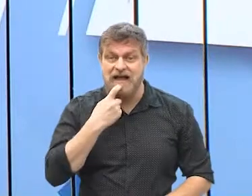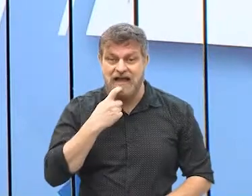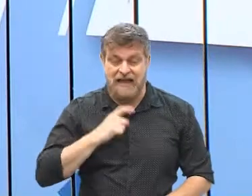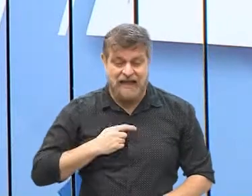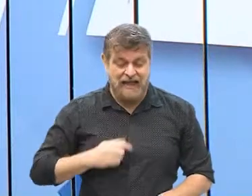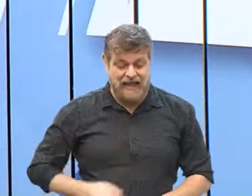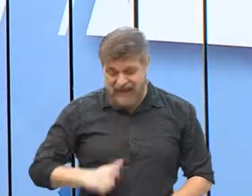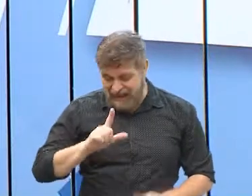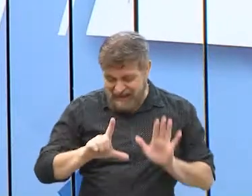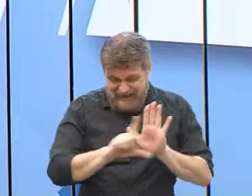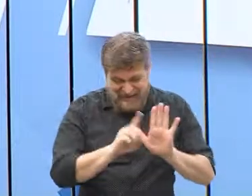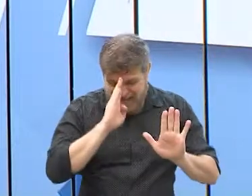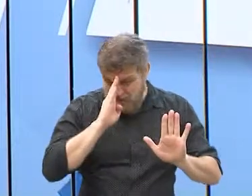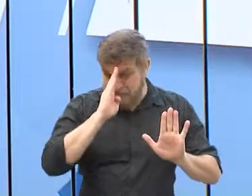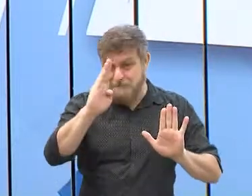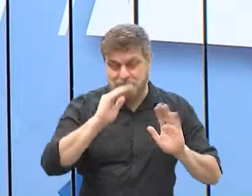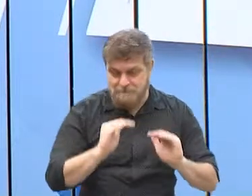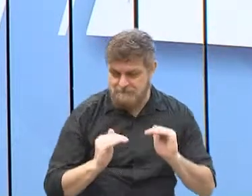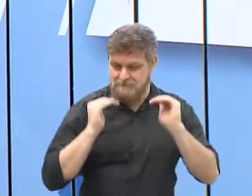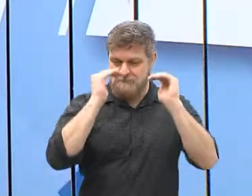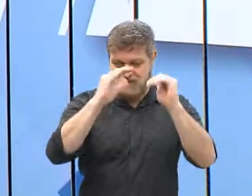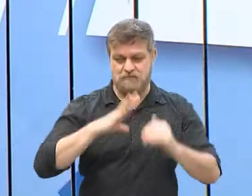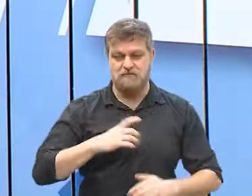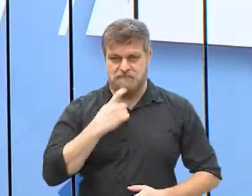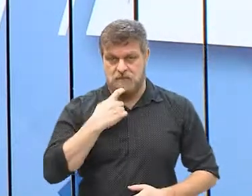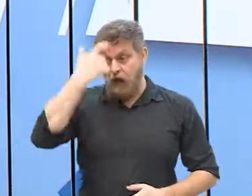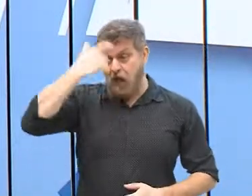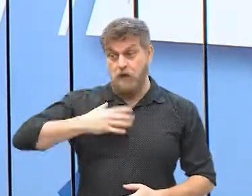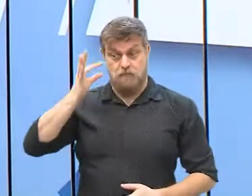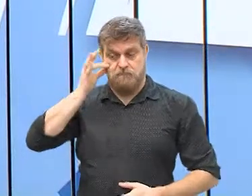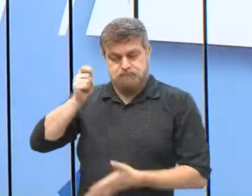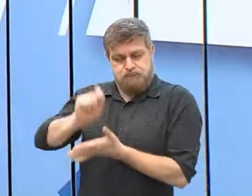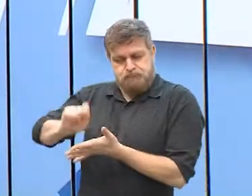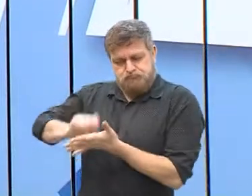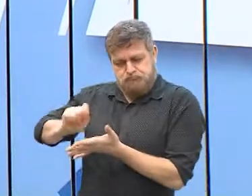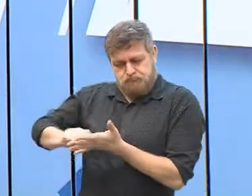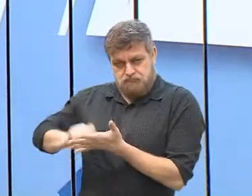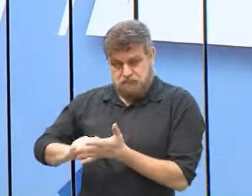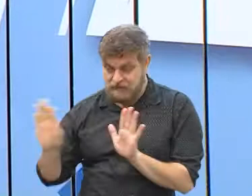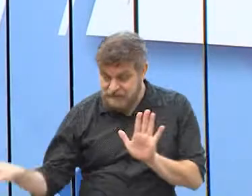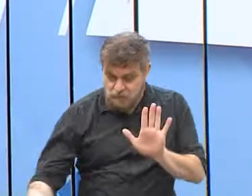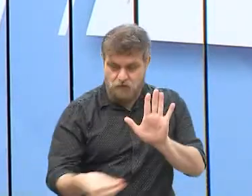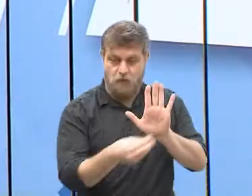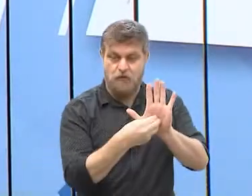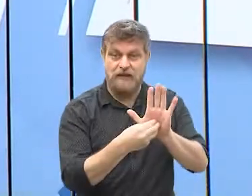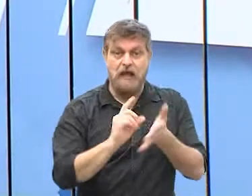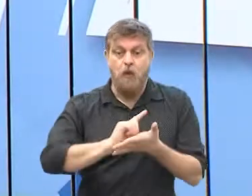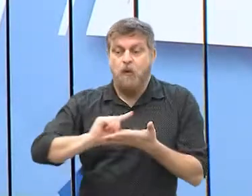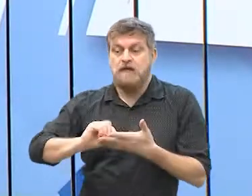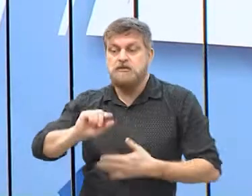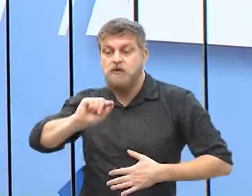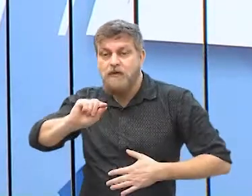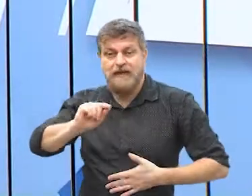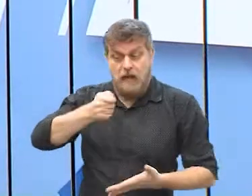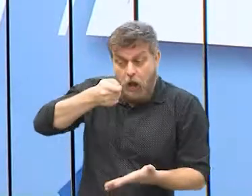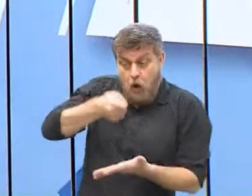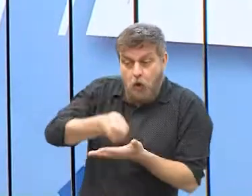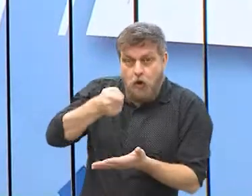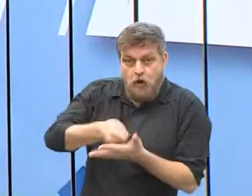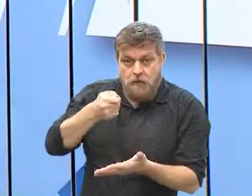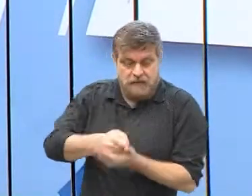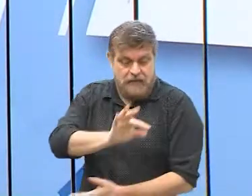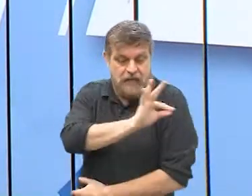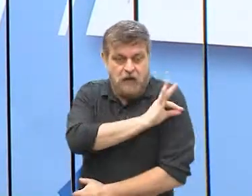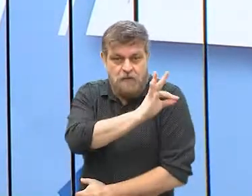Constituição Municipal. E eu coloquei na lei orgânica um artigo onde que, assim, obriga o município